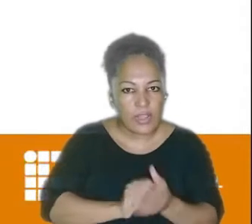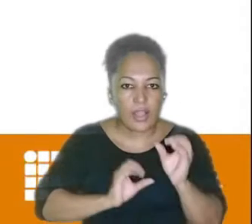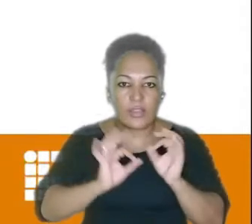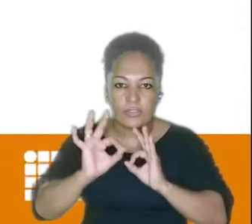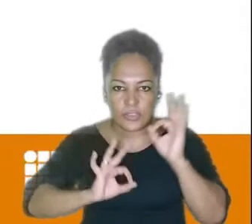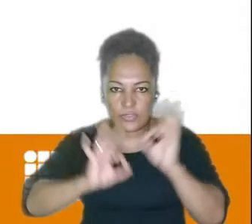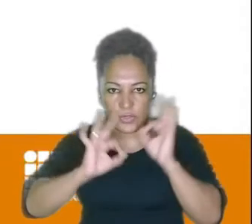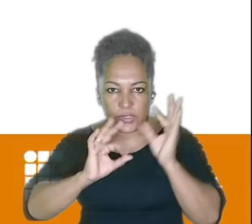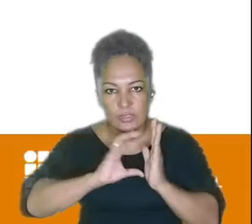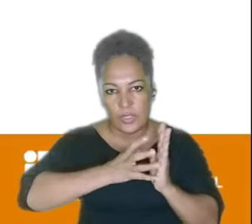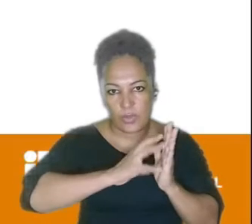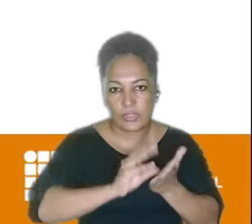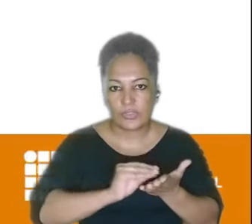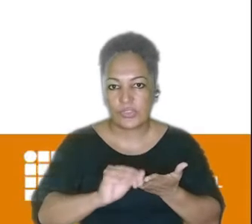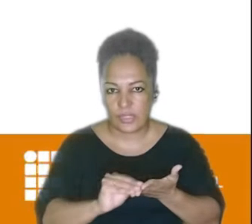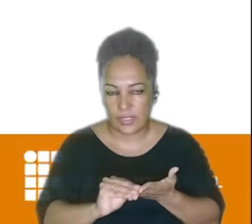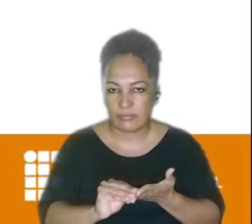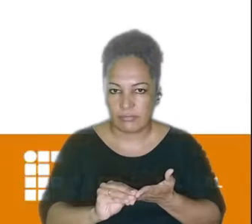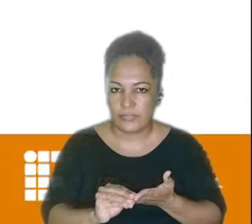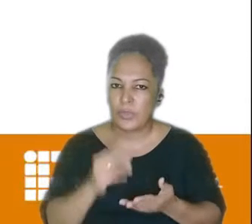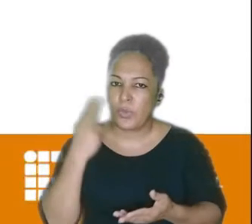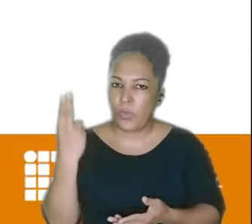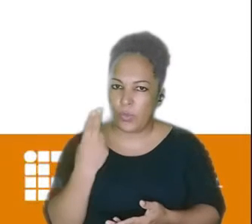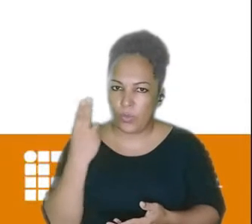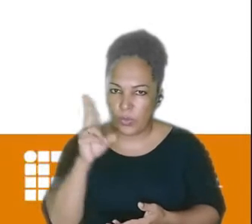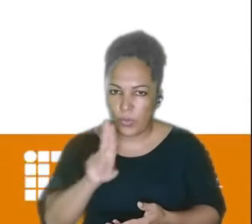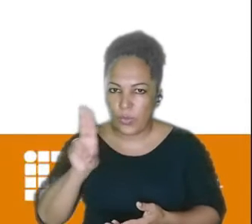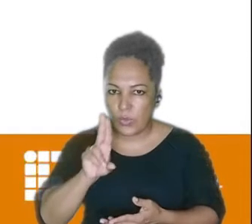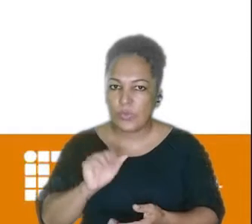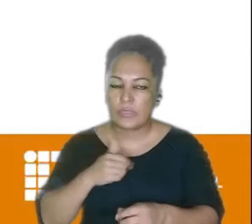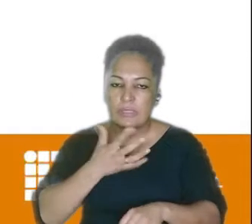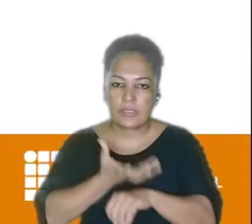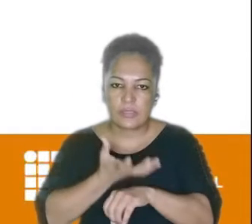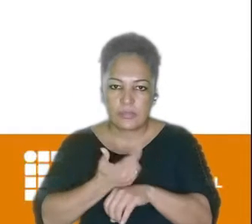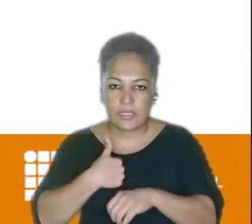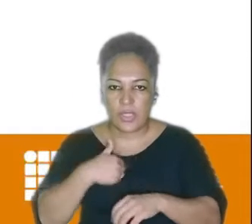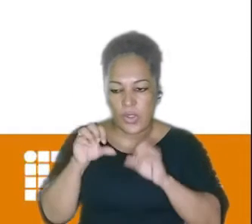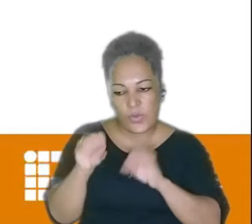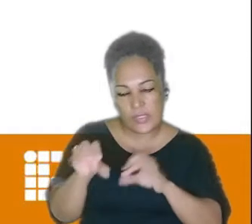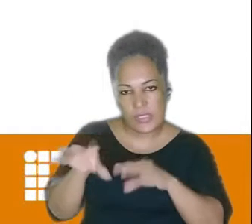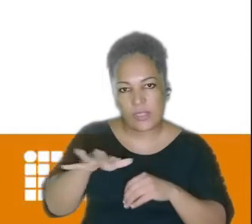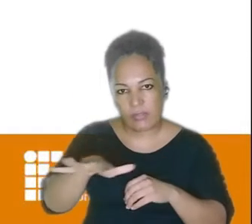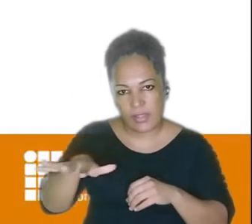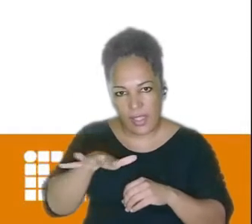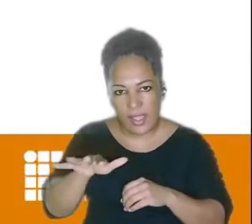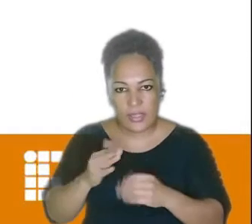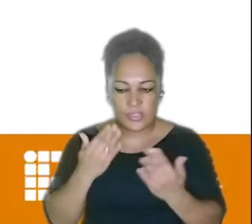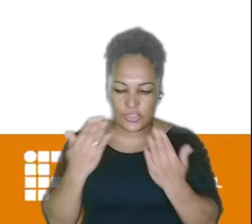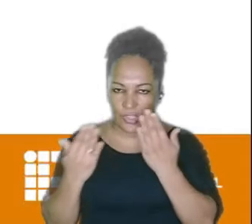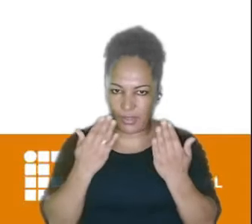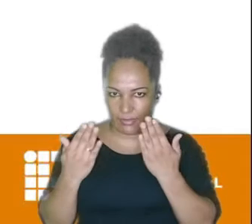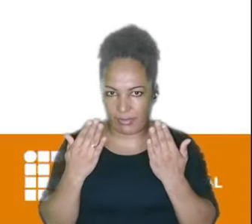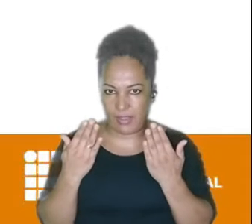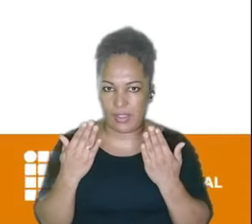sim modelar o banco de dados. É uma técnica muito utilizada, né? Nas disciplinas que eu leciono na área